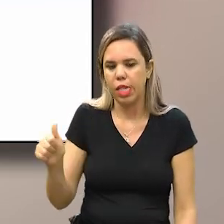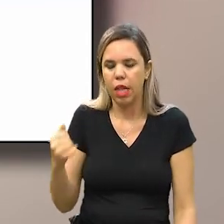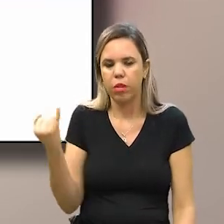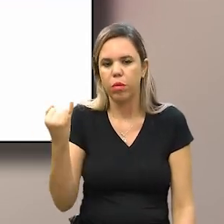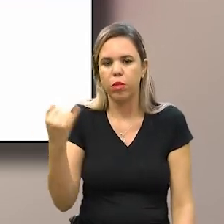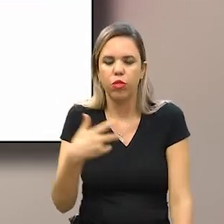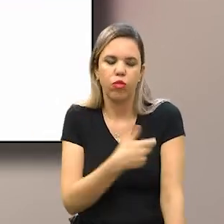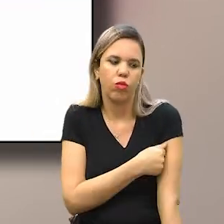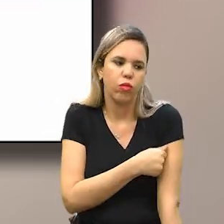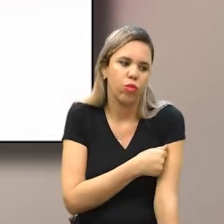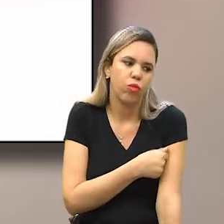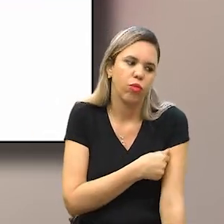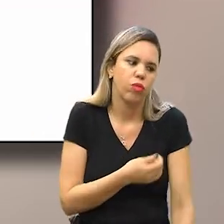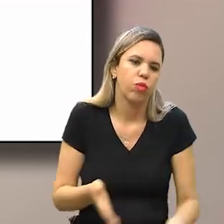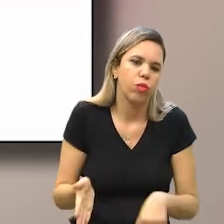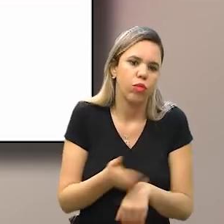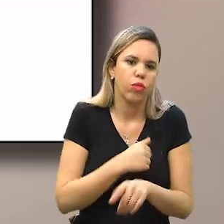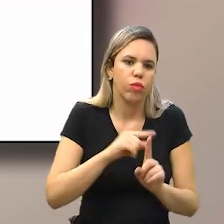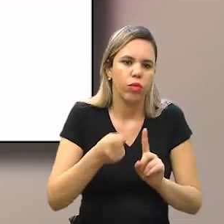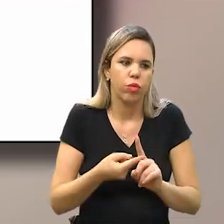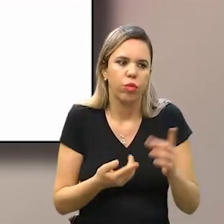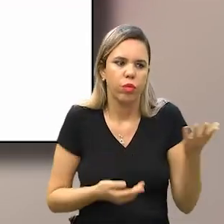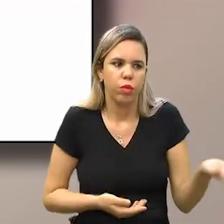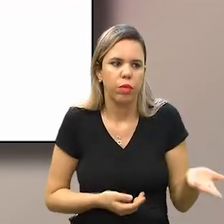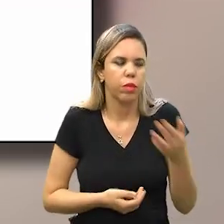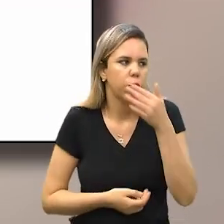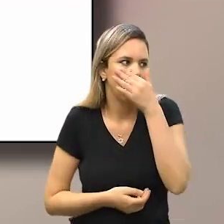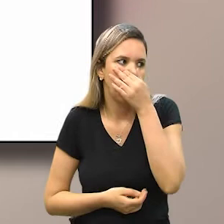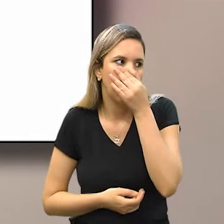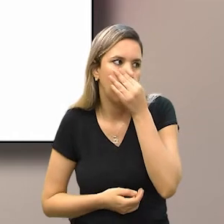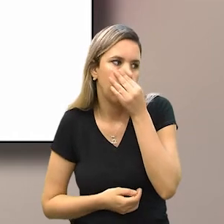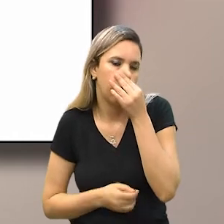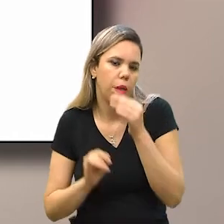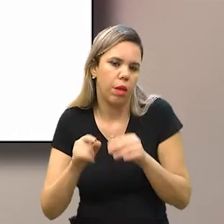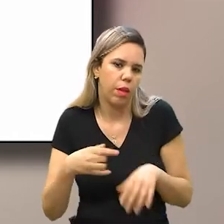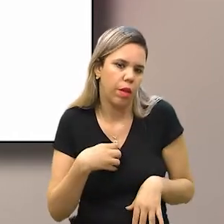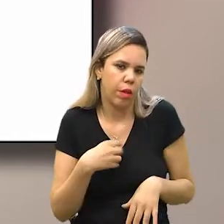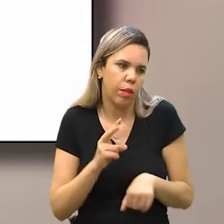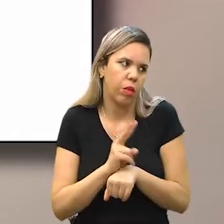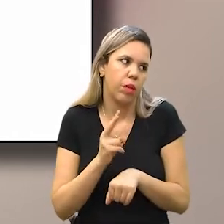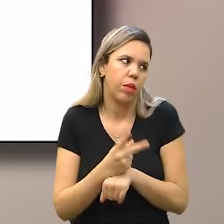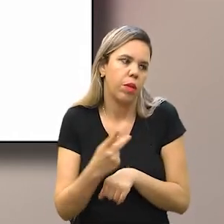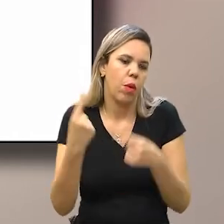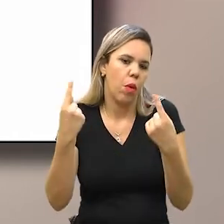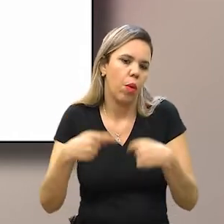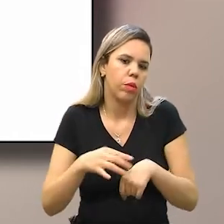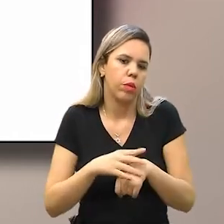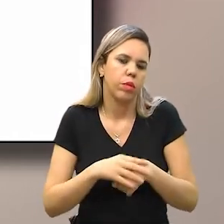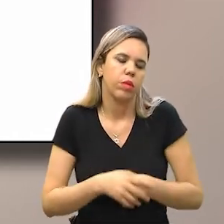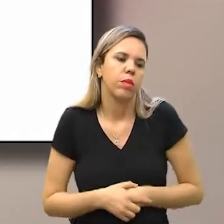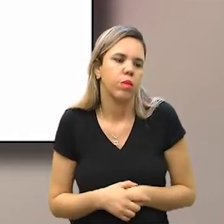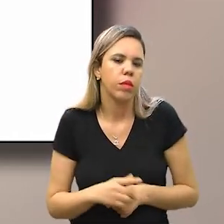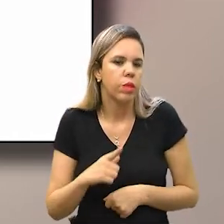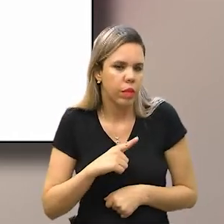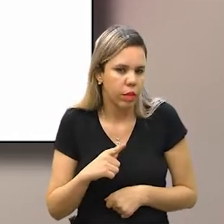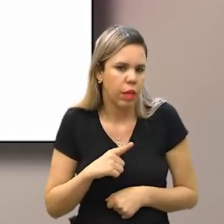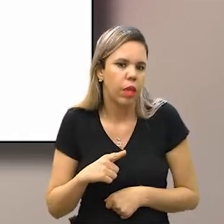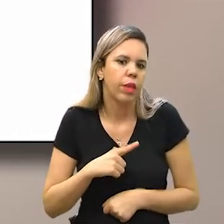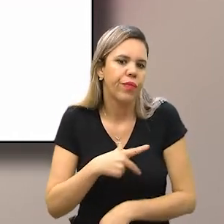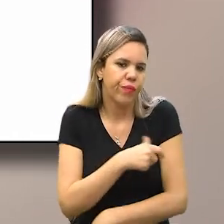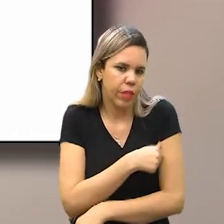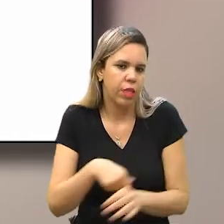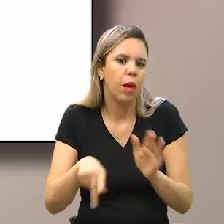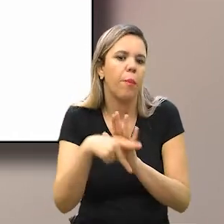importante que ela tome a vacina antes de engravidar, porque isso é uma forma de se proteger contra a doença. Então,